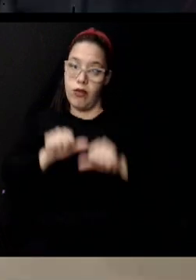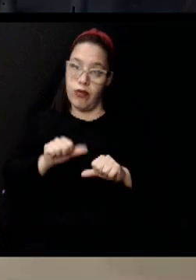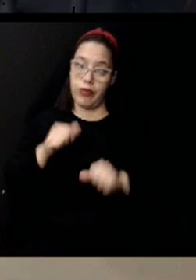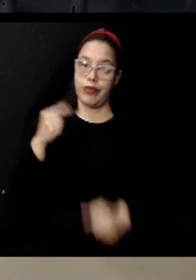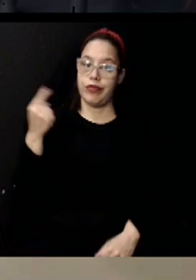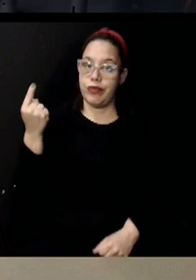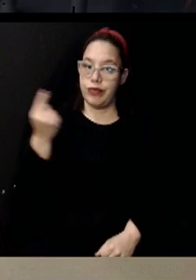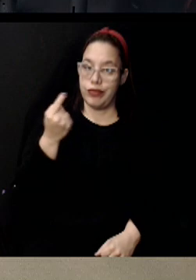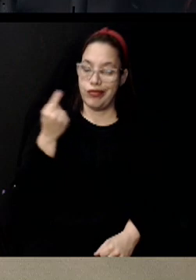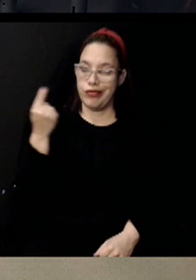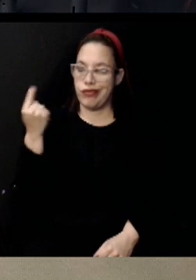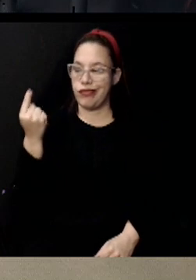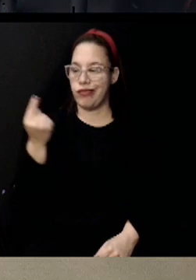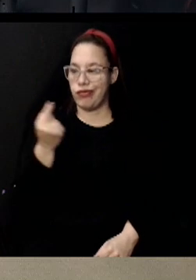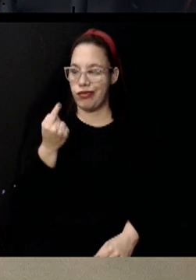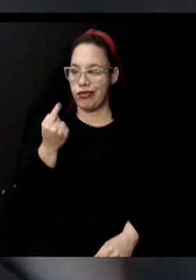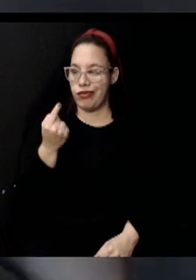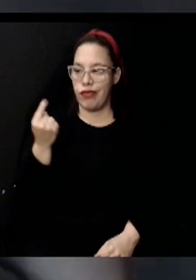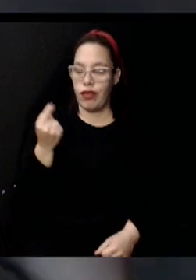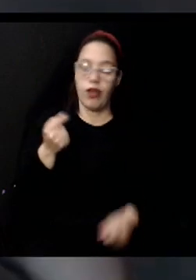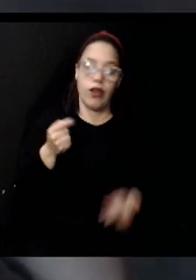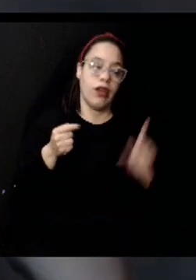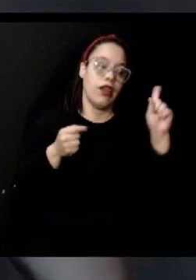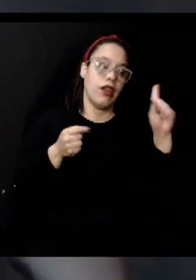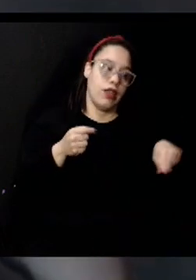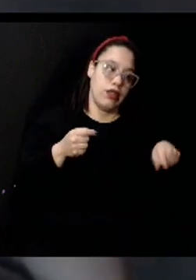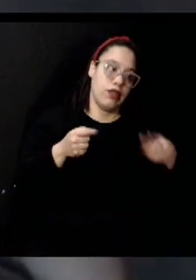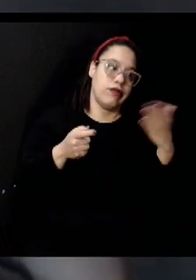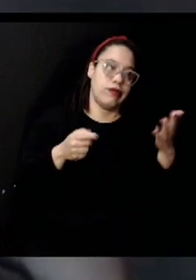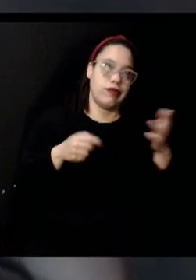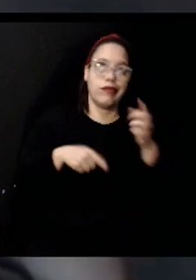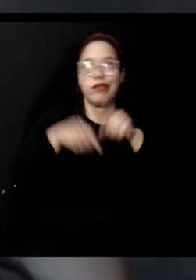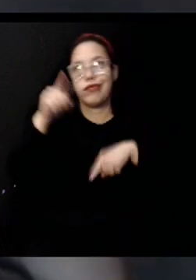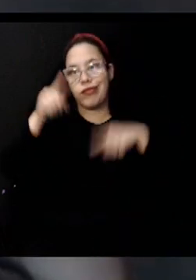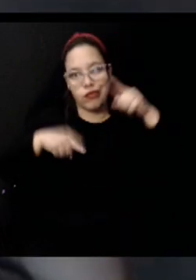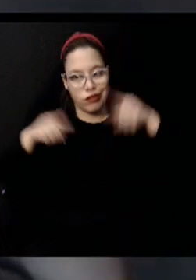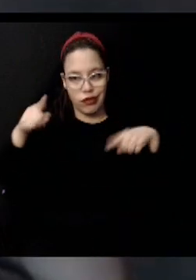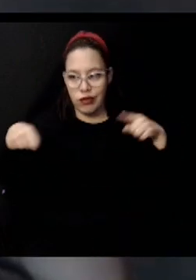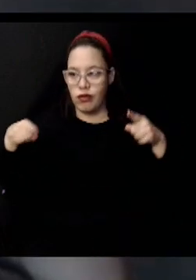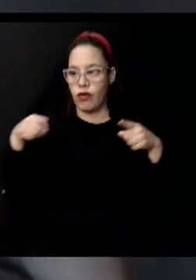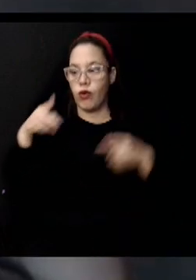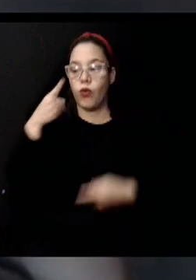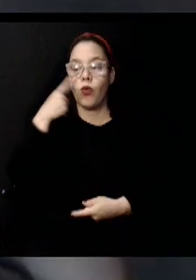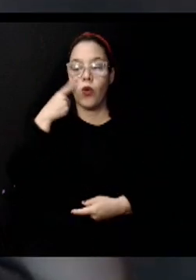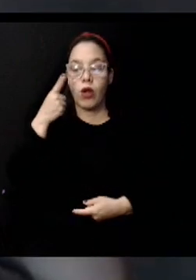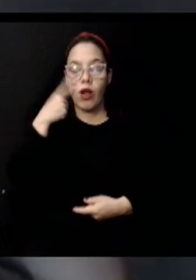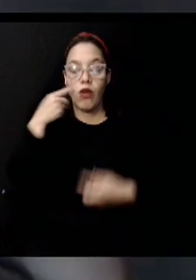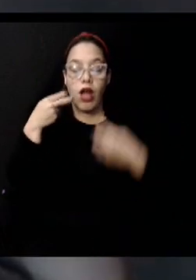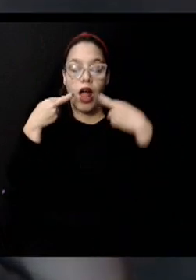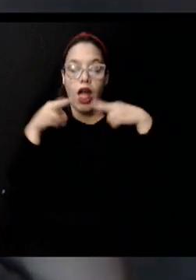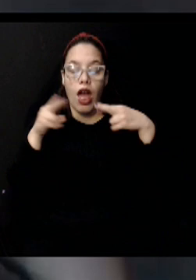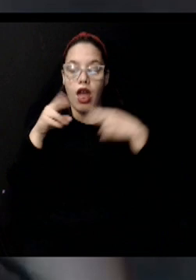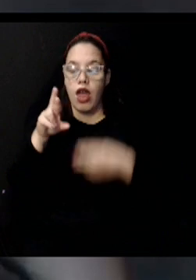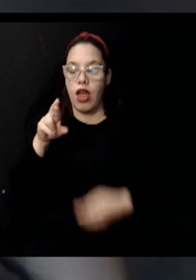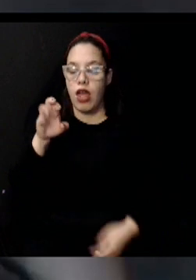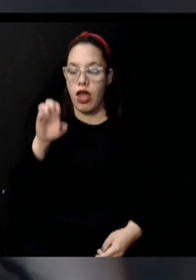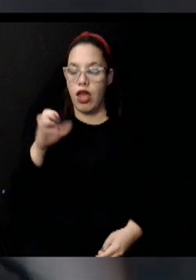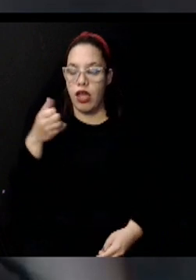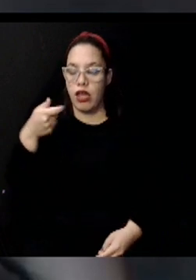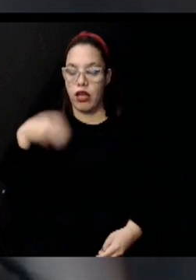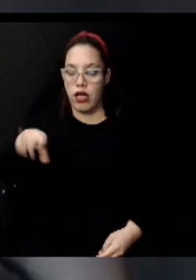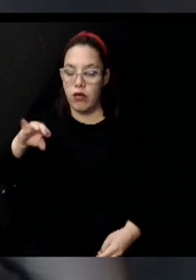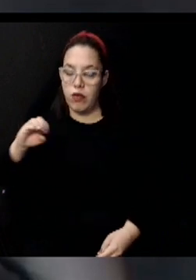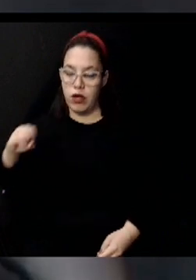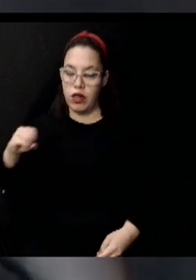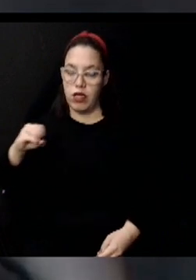trazer ressaltar a isso. Então individualidade. tem várias maneiras de você ver a reclamação. Uhum. Muito bem. Você não pode ver a reclamação